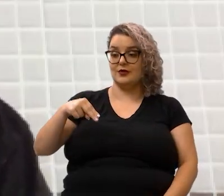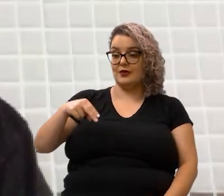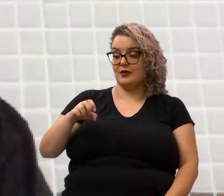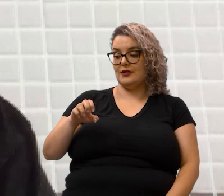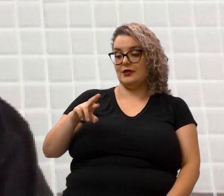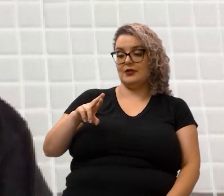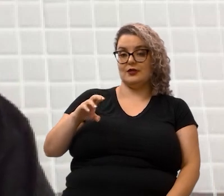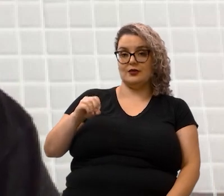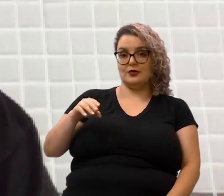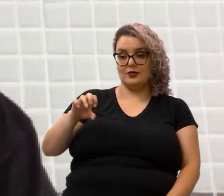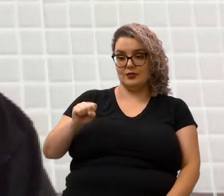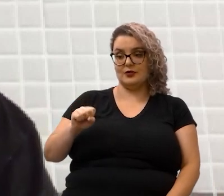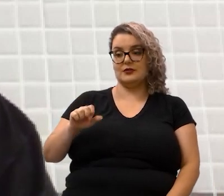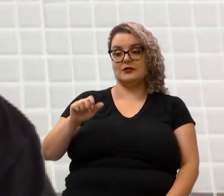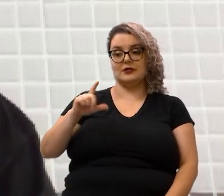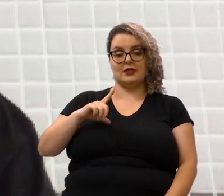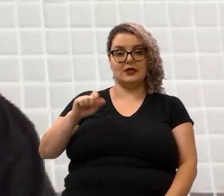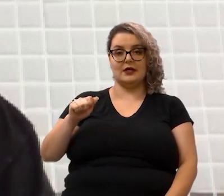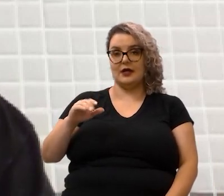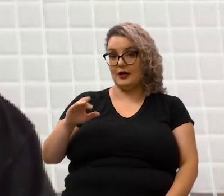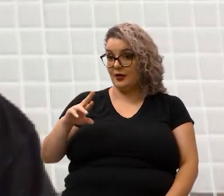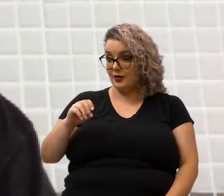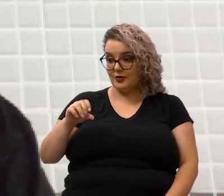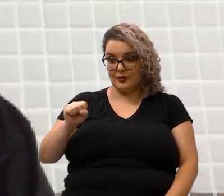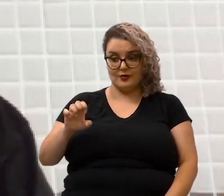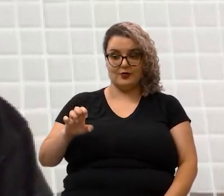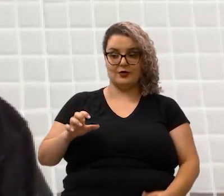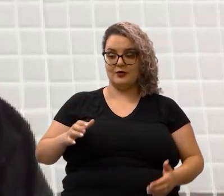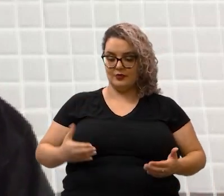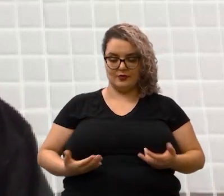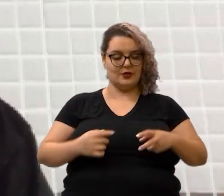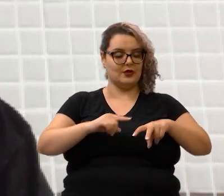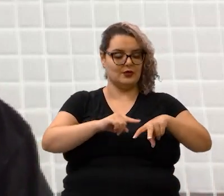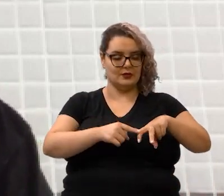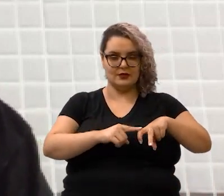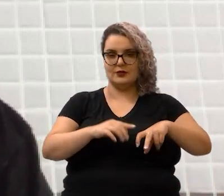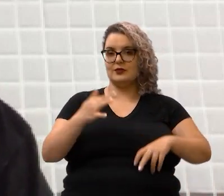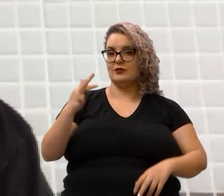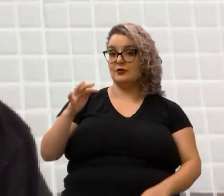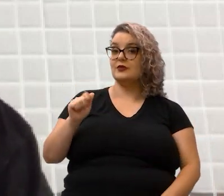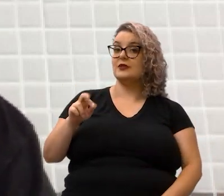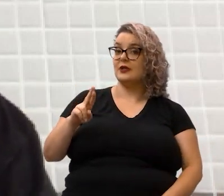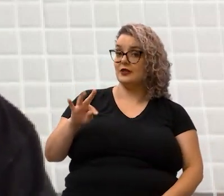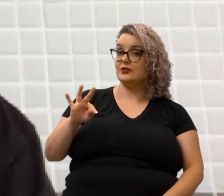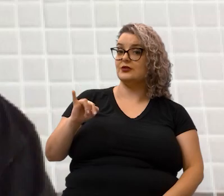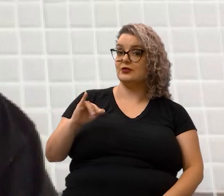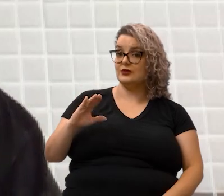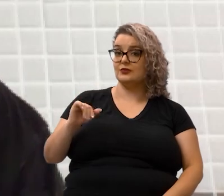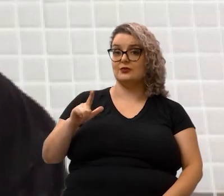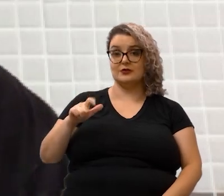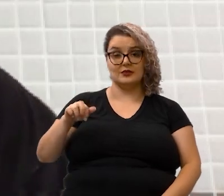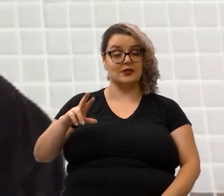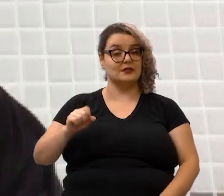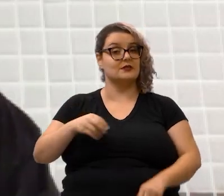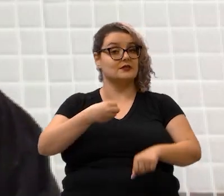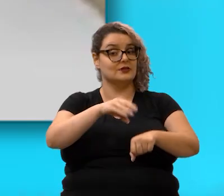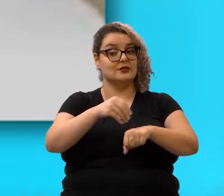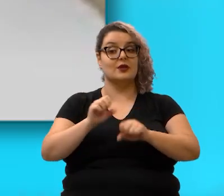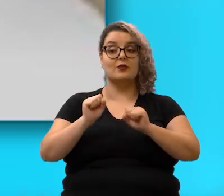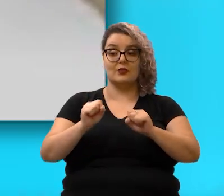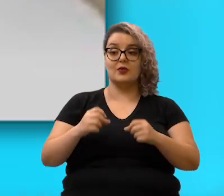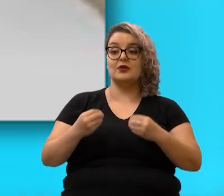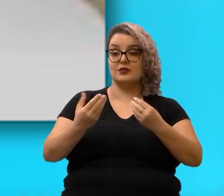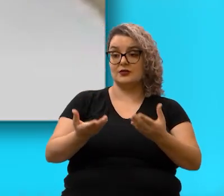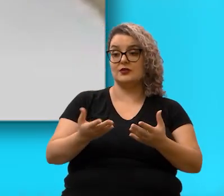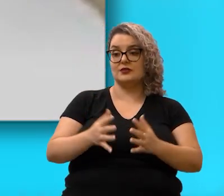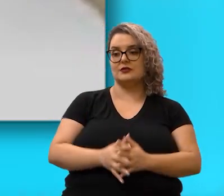necrose, existe artrose, existe tanta coisa, quadril, joelho, dores articulares, tantas dicas que a gente pode